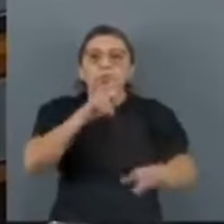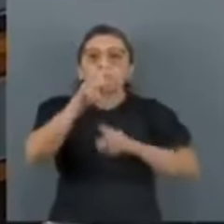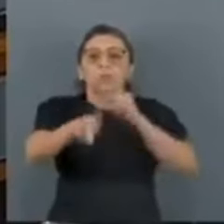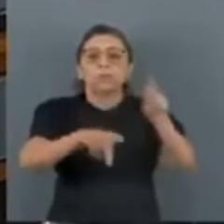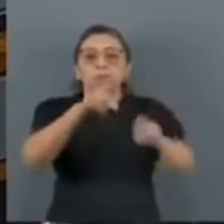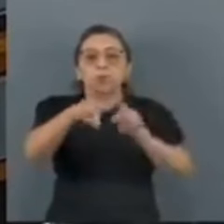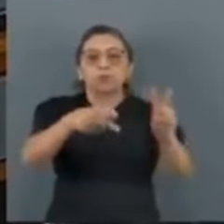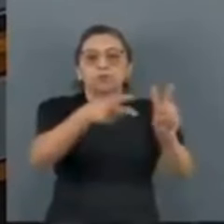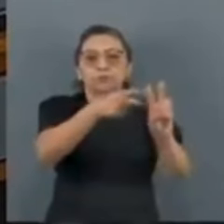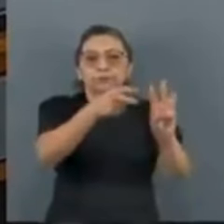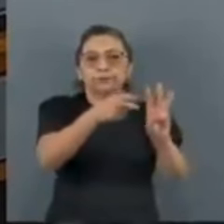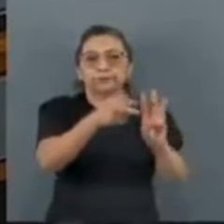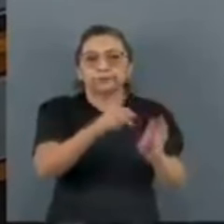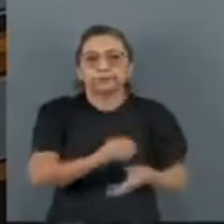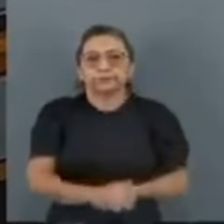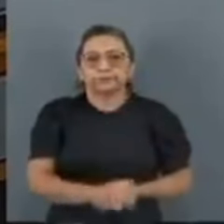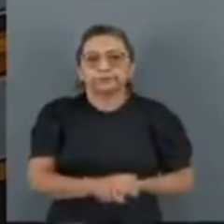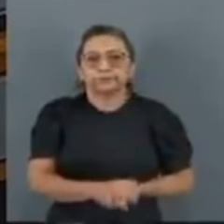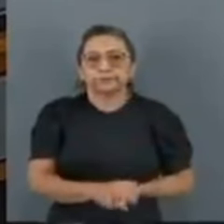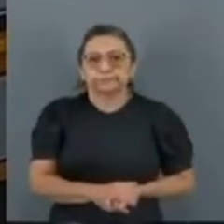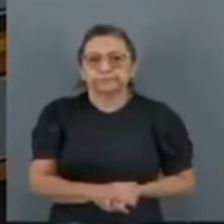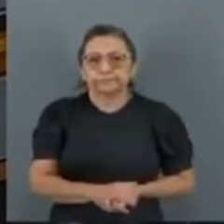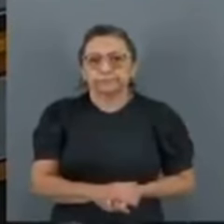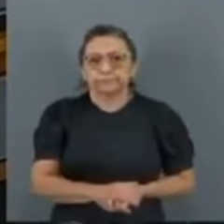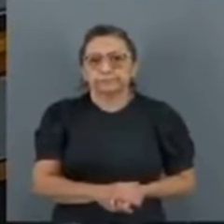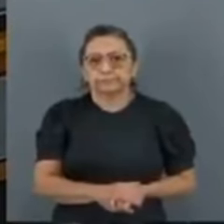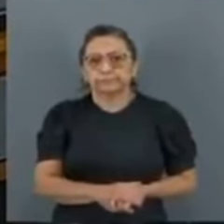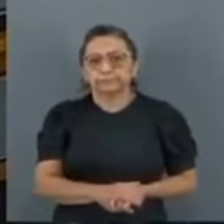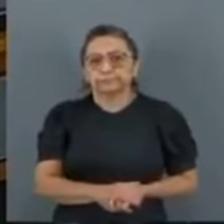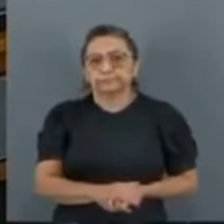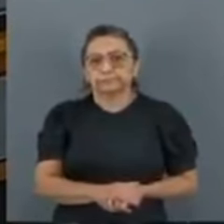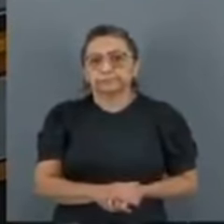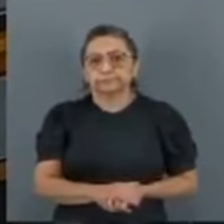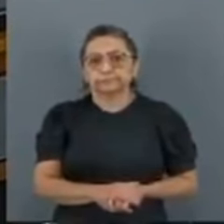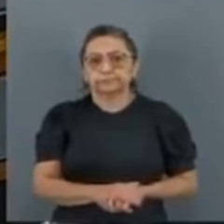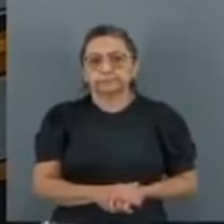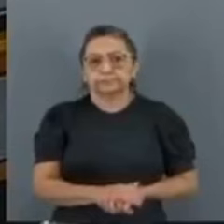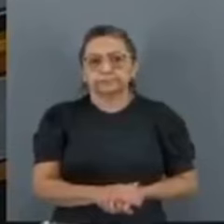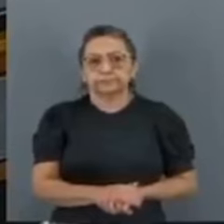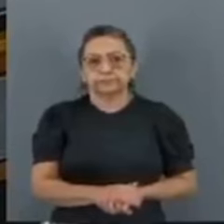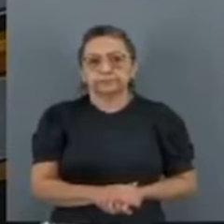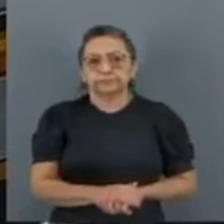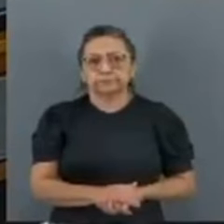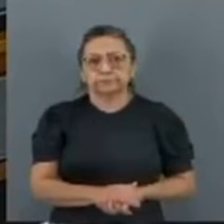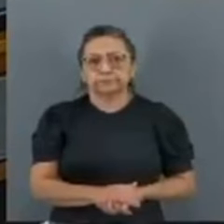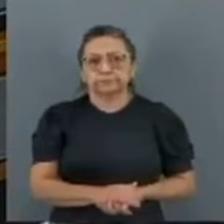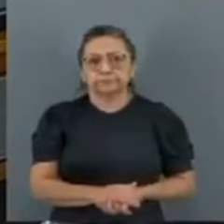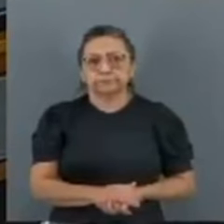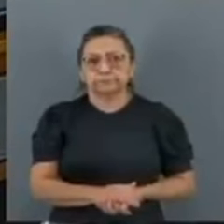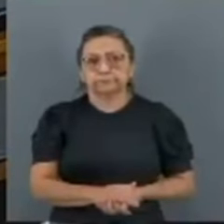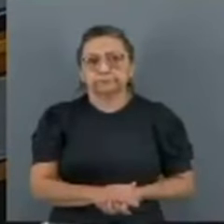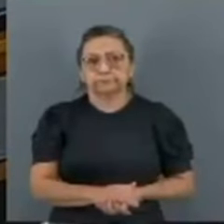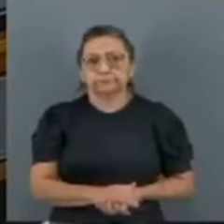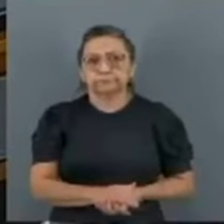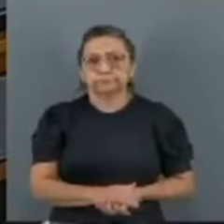o itama porehete nyati karoma mamahut